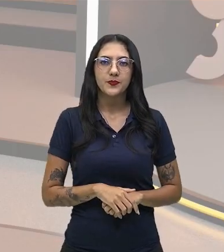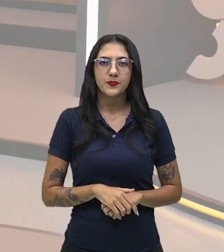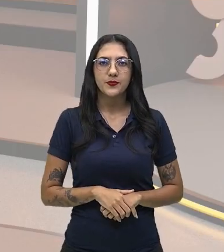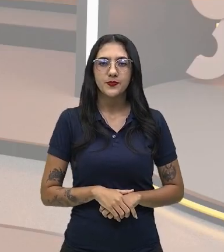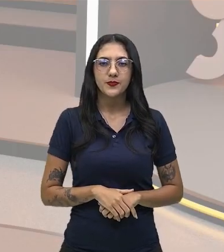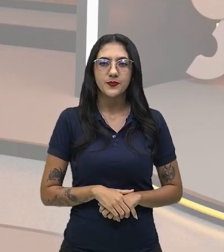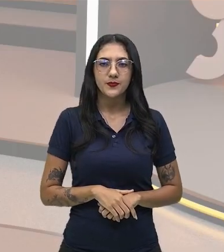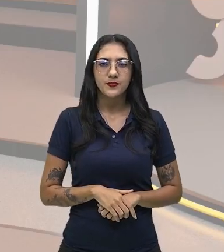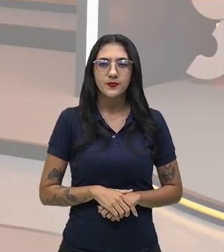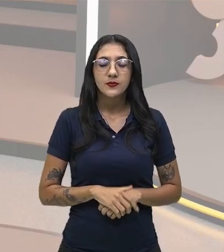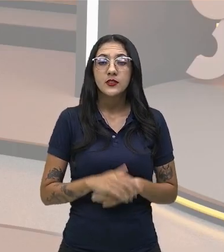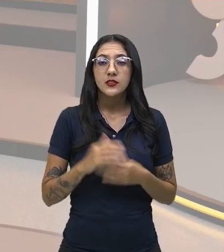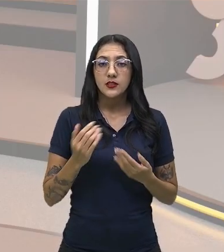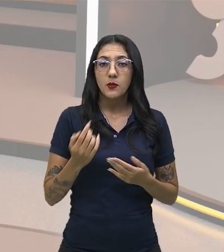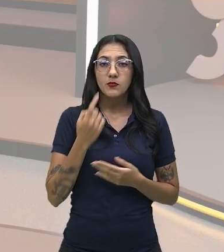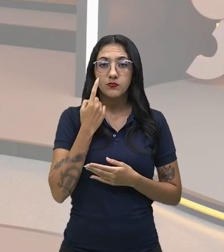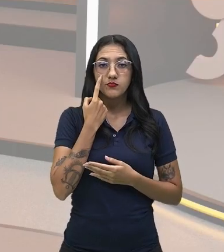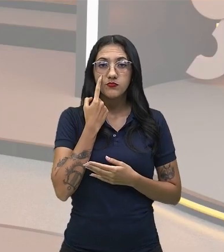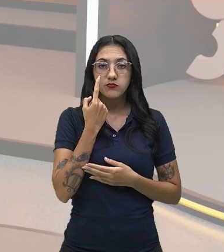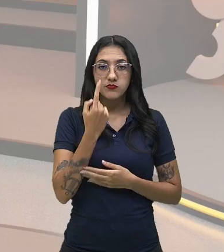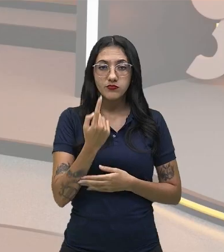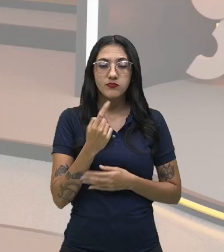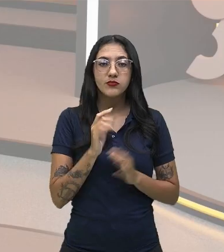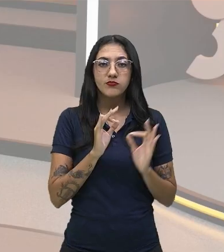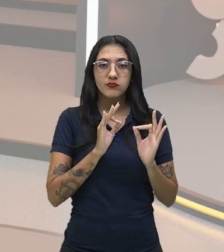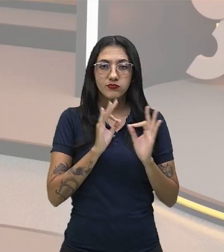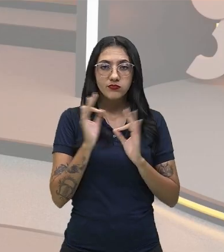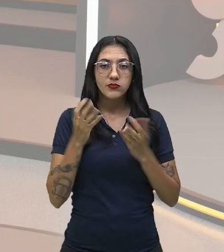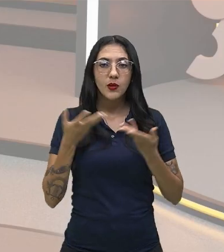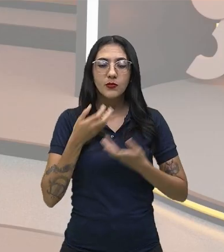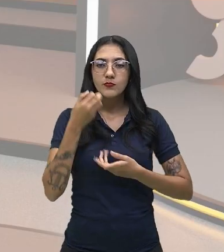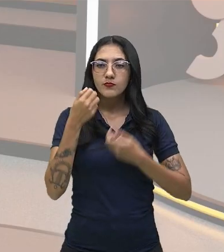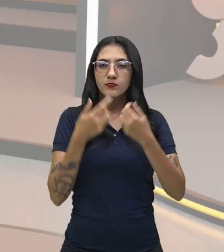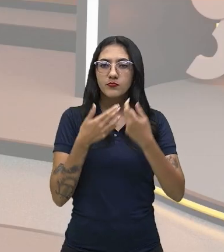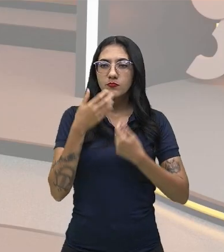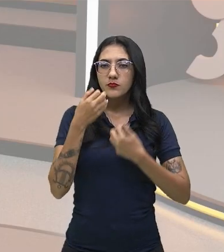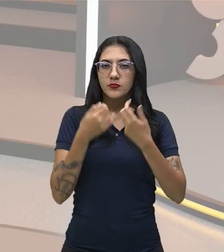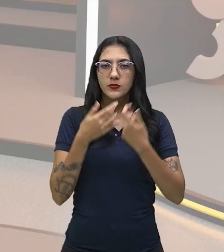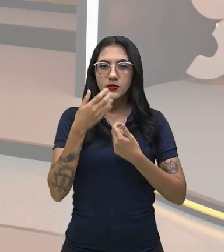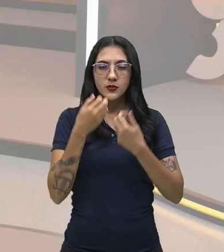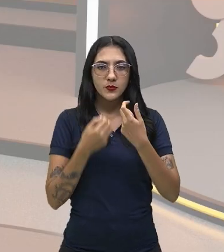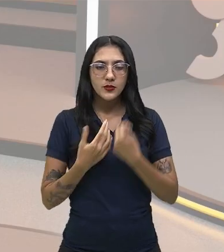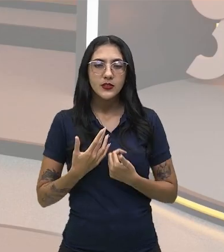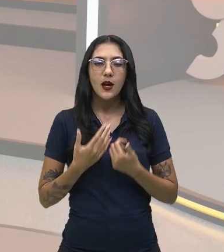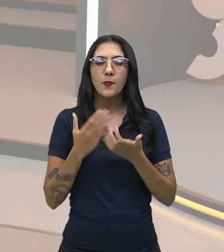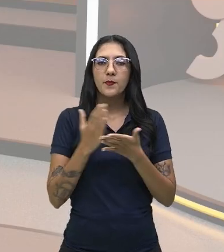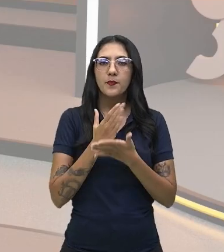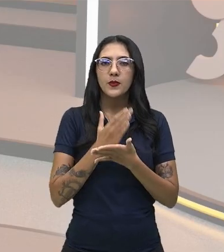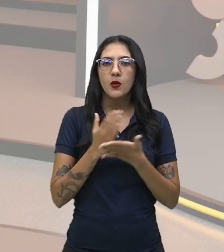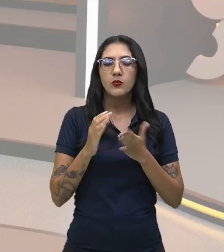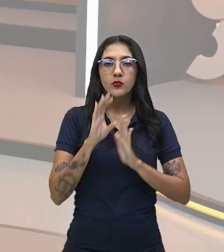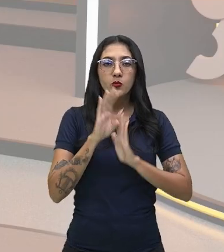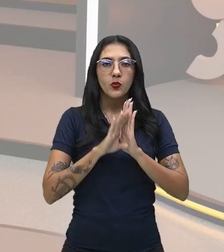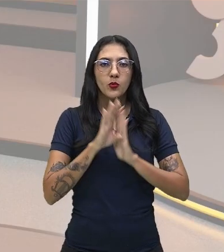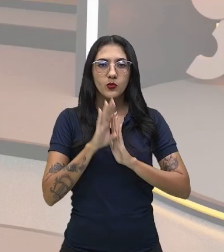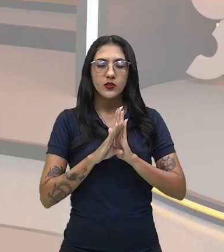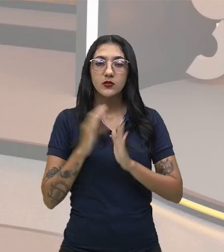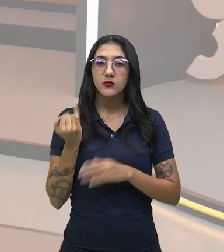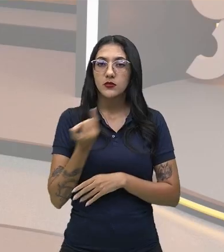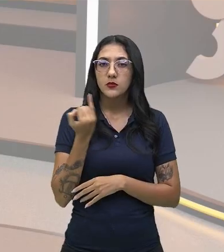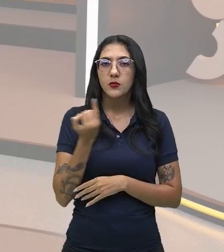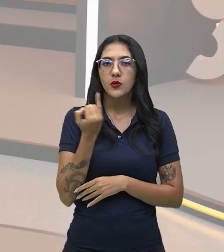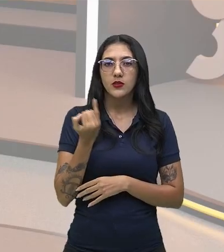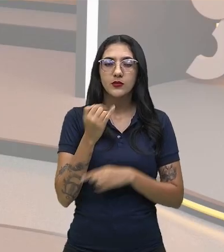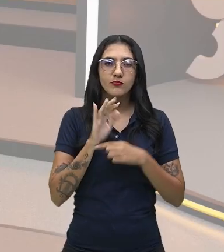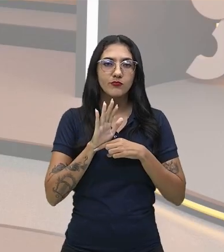Então, acompanhem comigo, onde eu estarei utilizando este recurso para mostrarmos aqui,